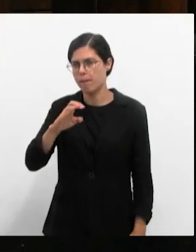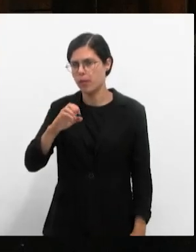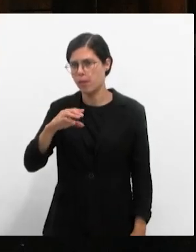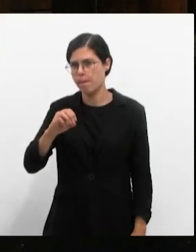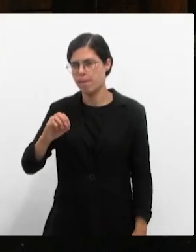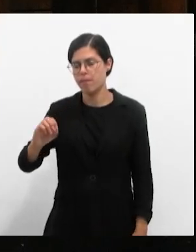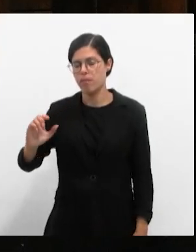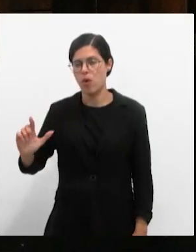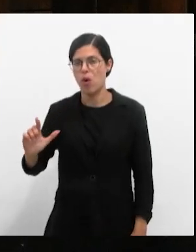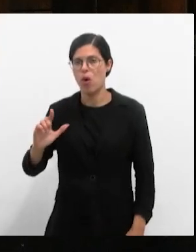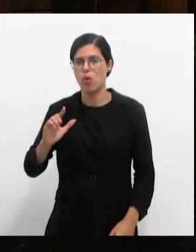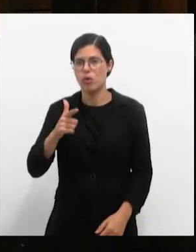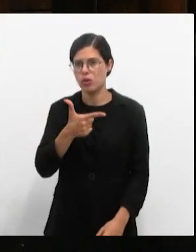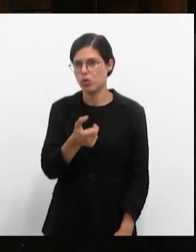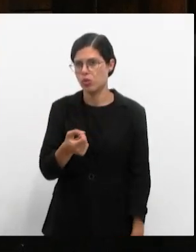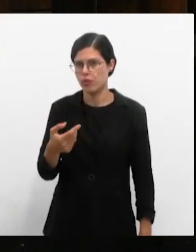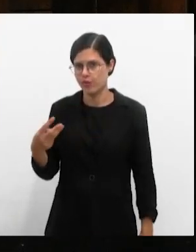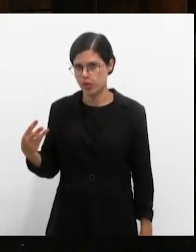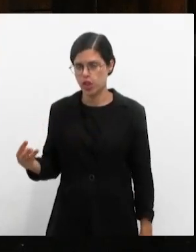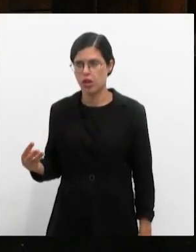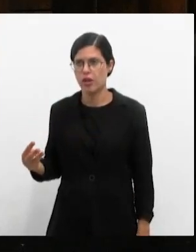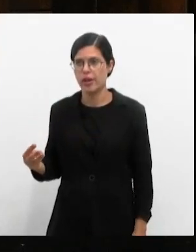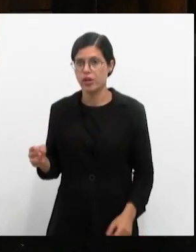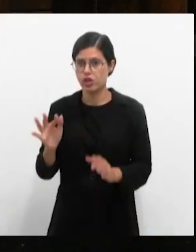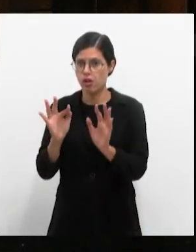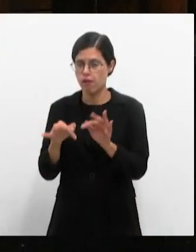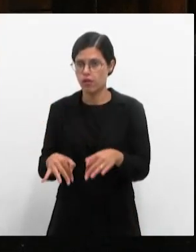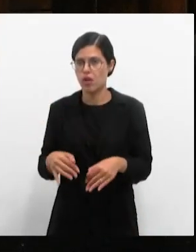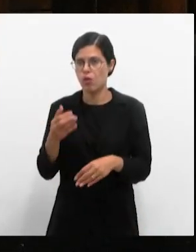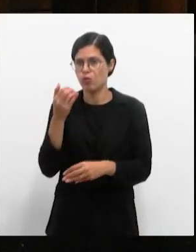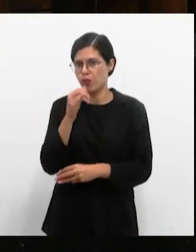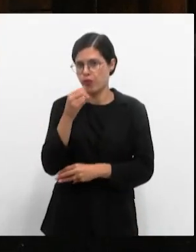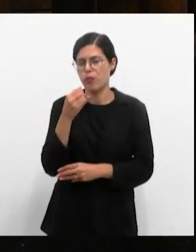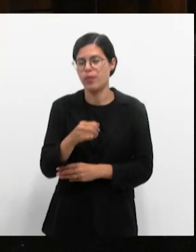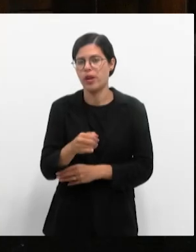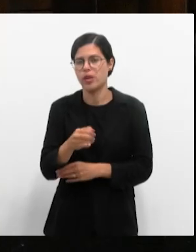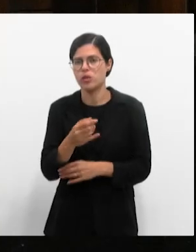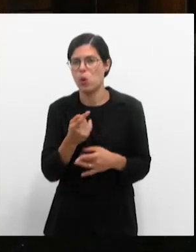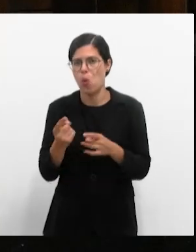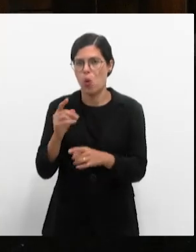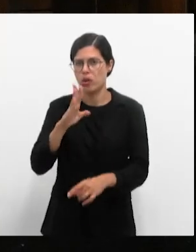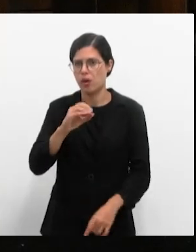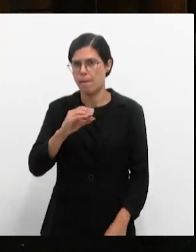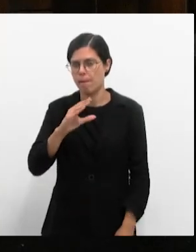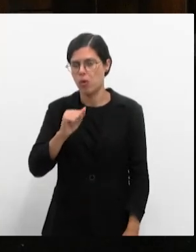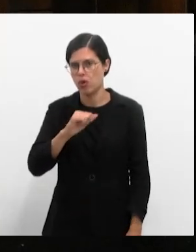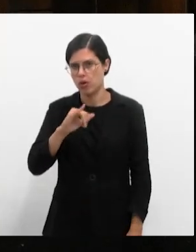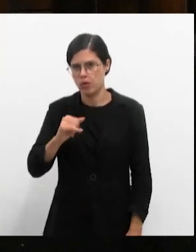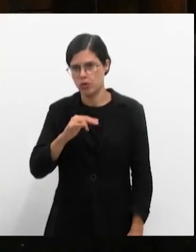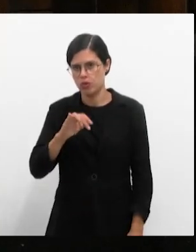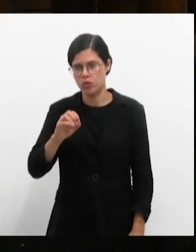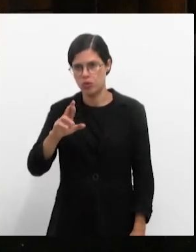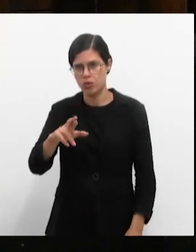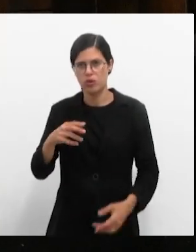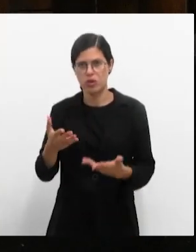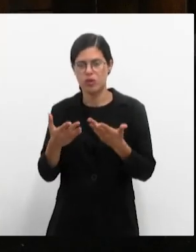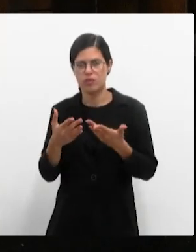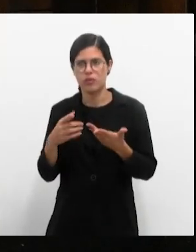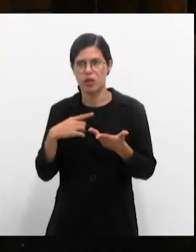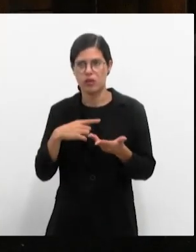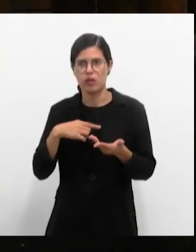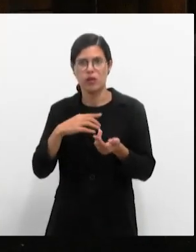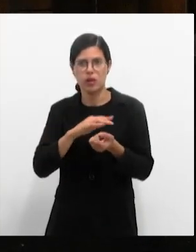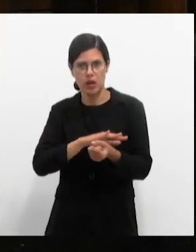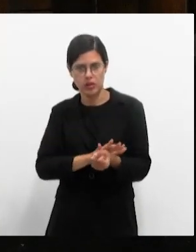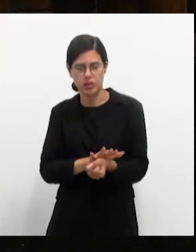entre Fluminense e Boca Juniors, porque queríamos dialogar sobre a questão do racismo aqui no Rio de Janeiro, e a final foi aqui no Rio de Janeiro, e